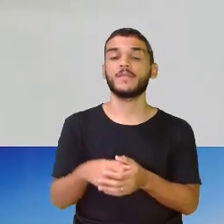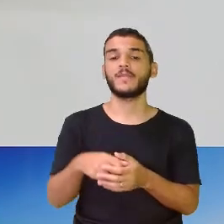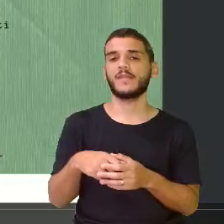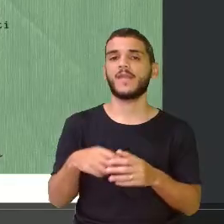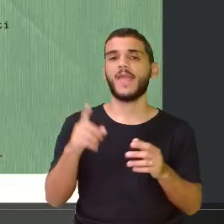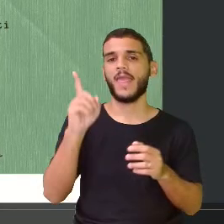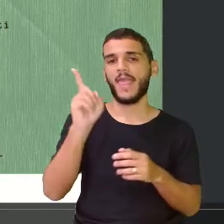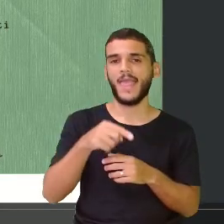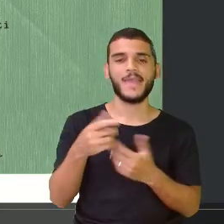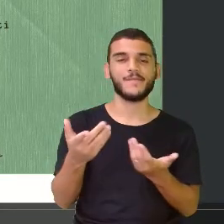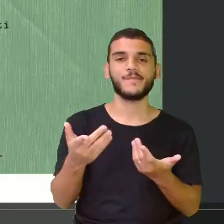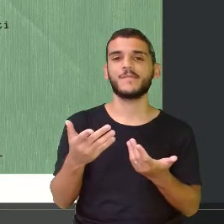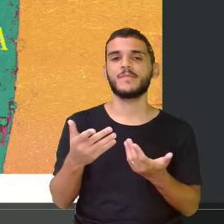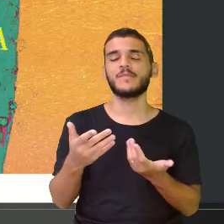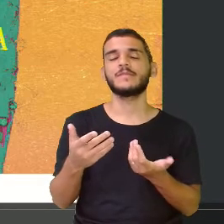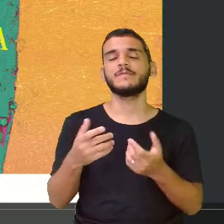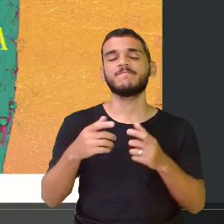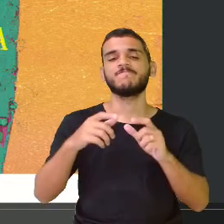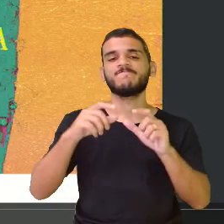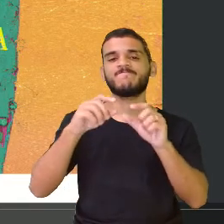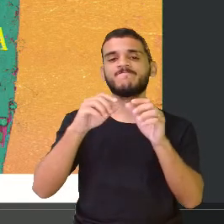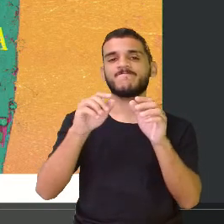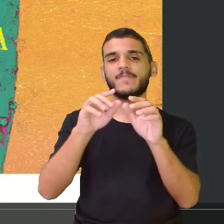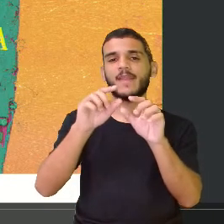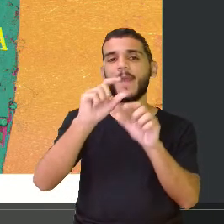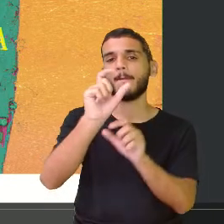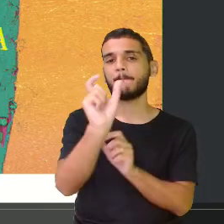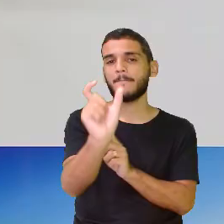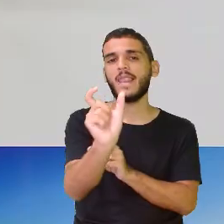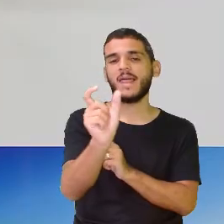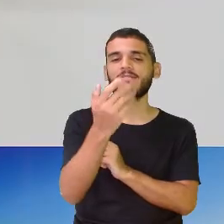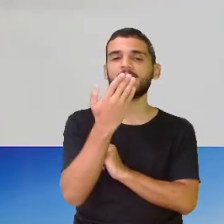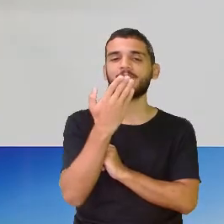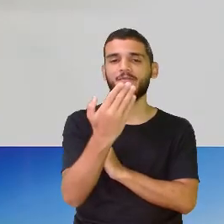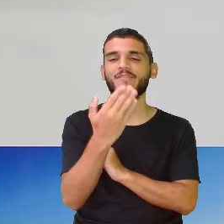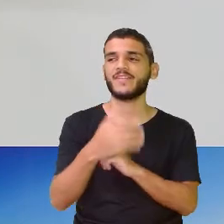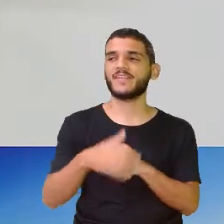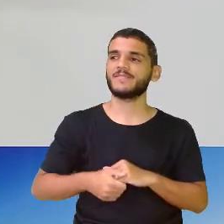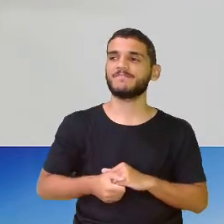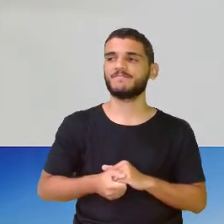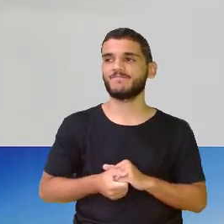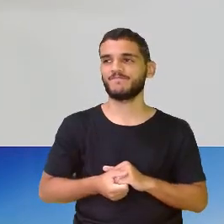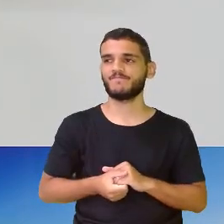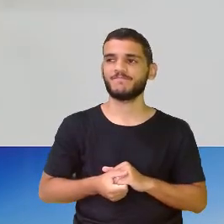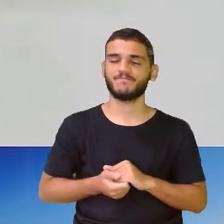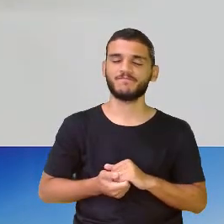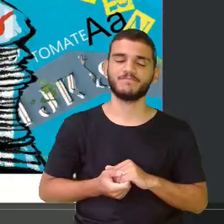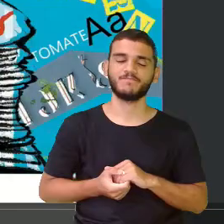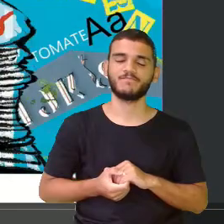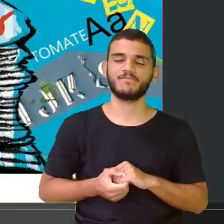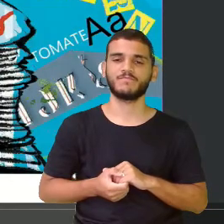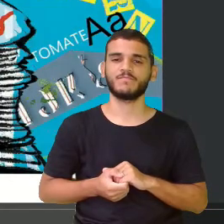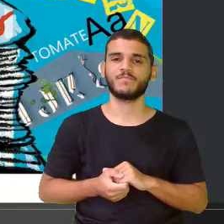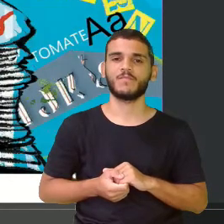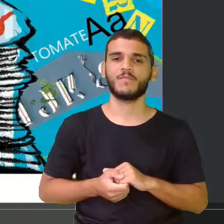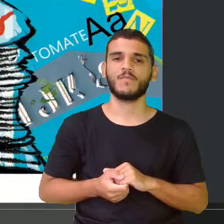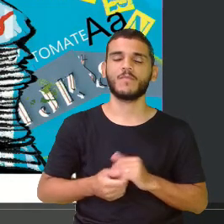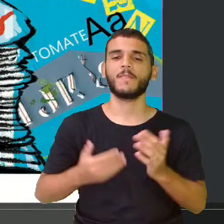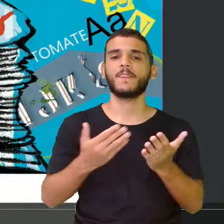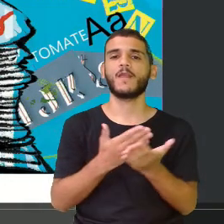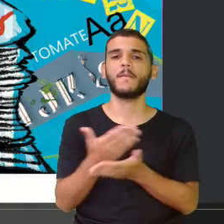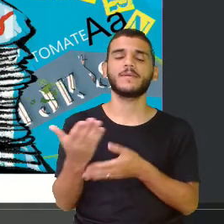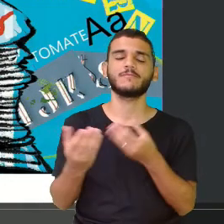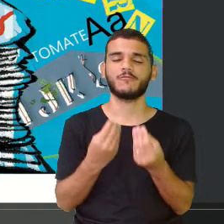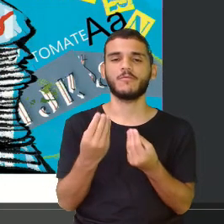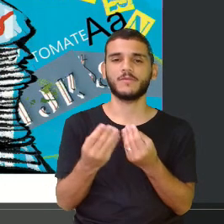Palavra Preferida. É o livro de hoje, tá certo? Então, olha só, começa desse jeito